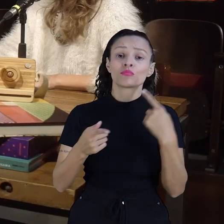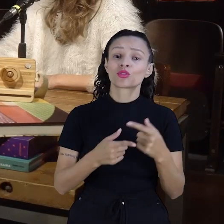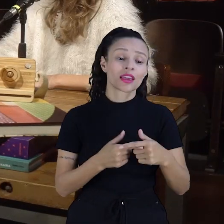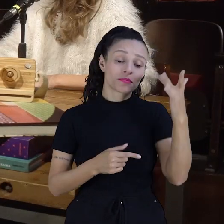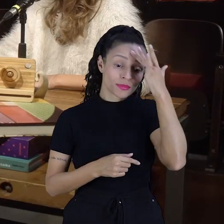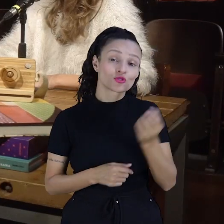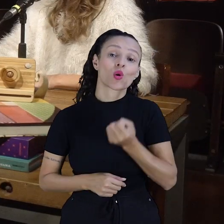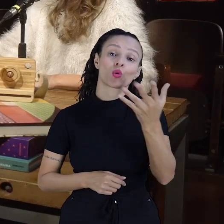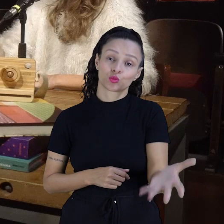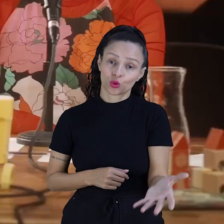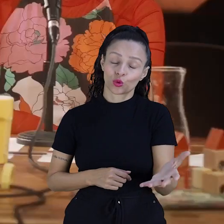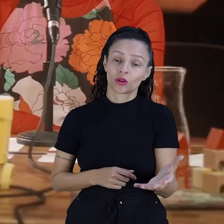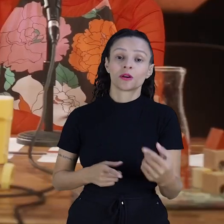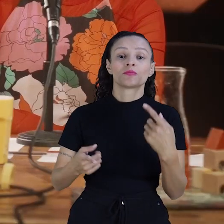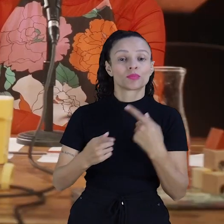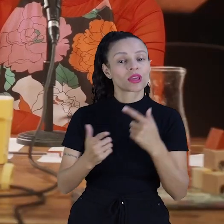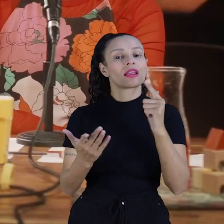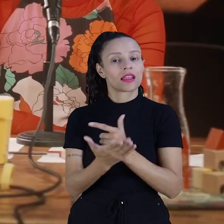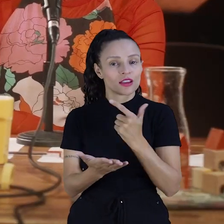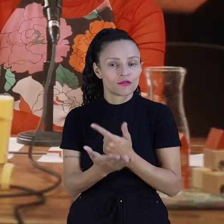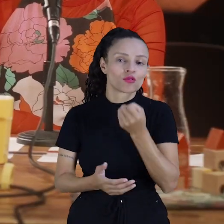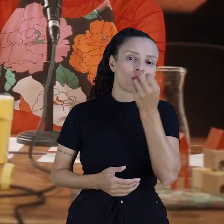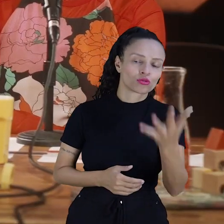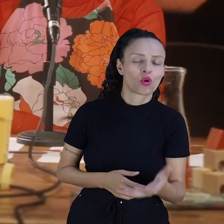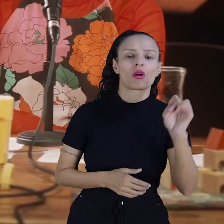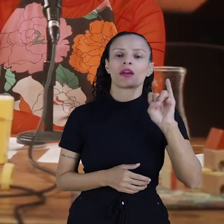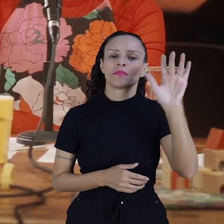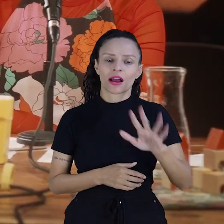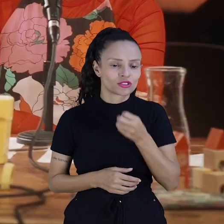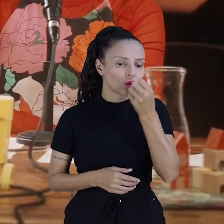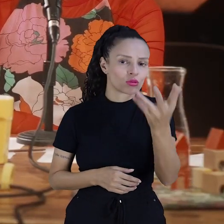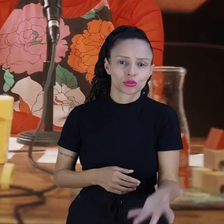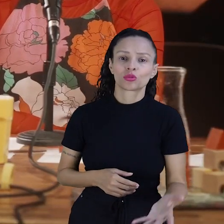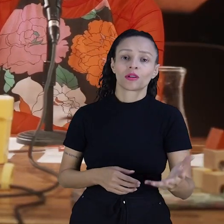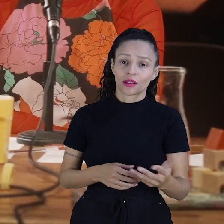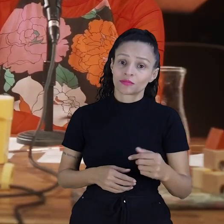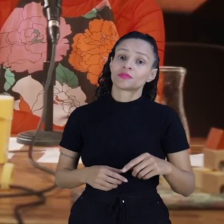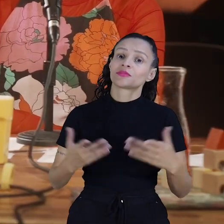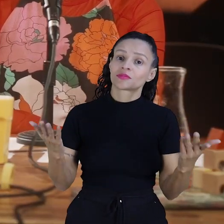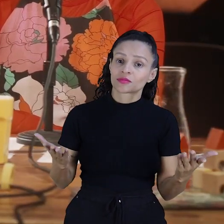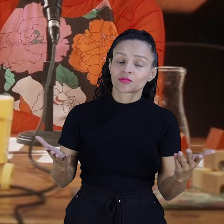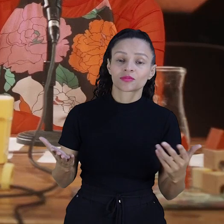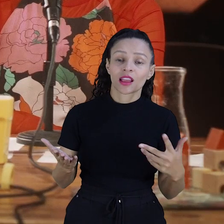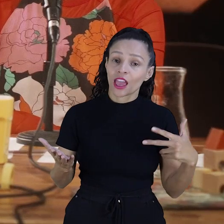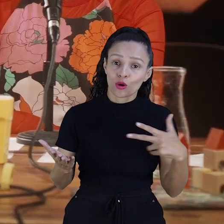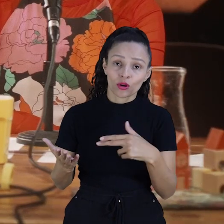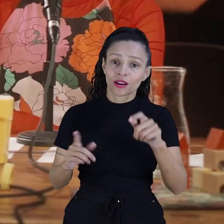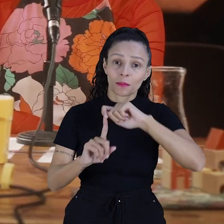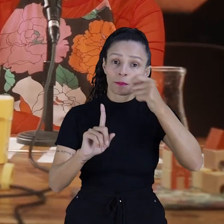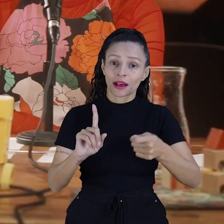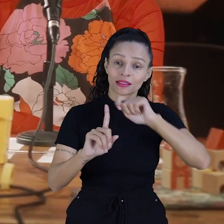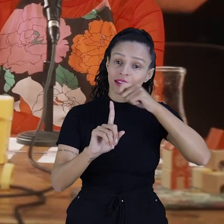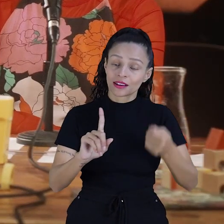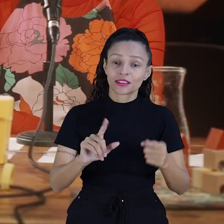porque alguém contou. Porque o livro contou, porque uma imagem contou, e dá-lhe a gente recortar